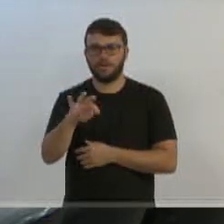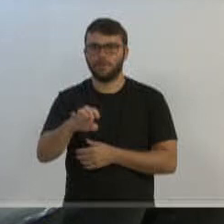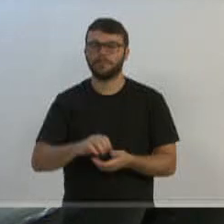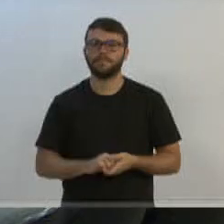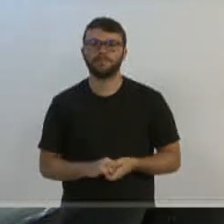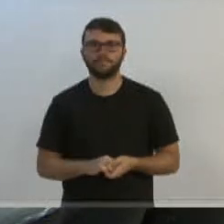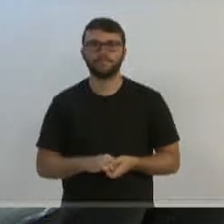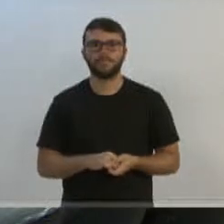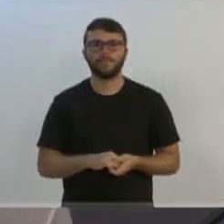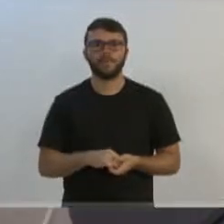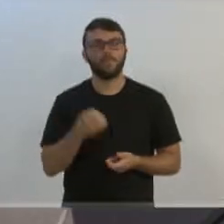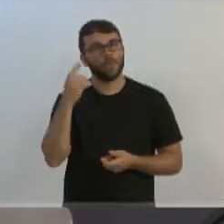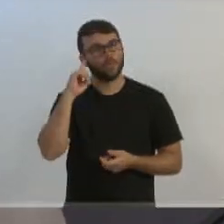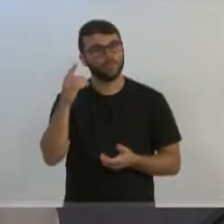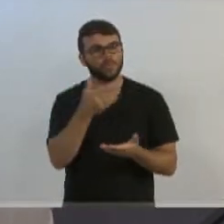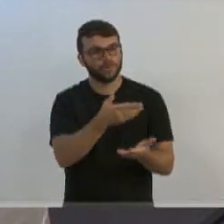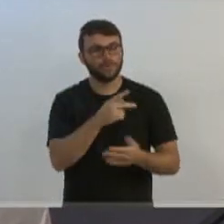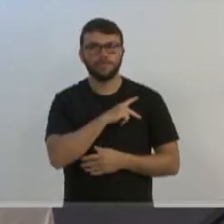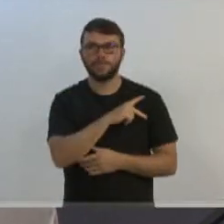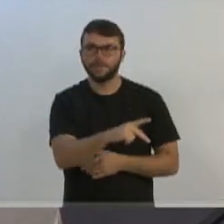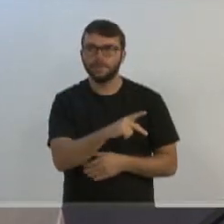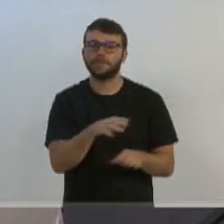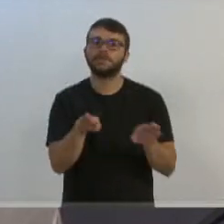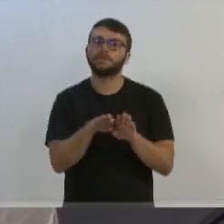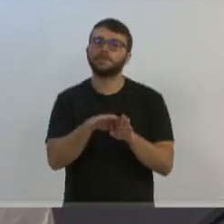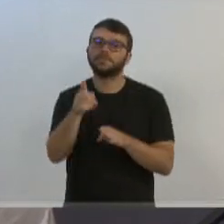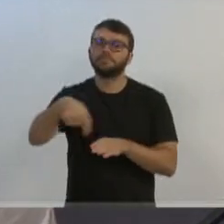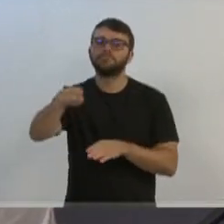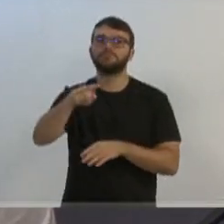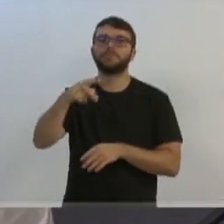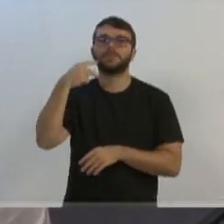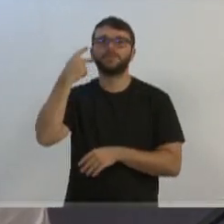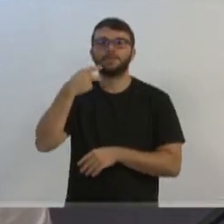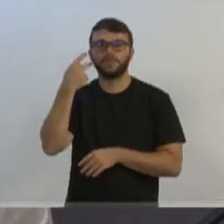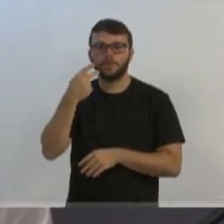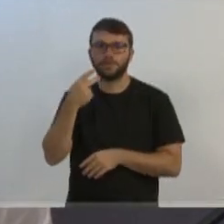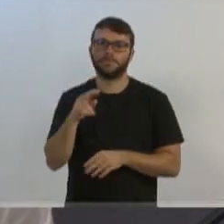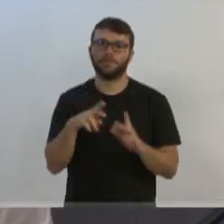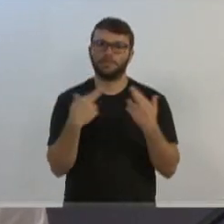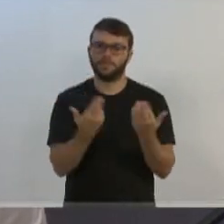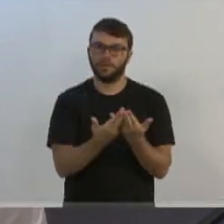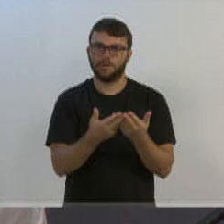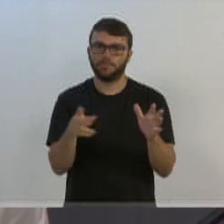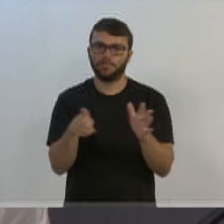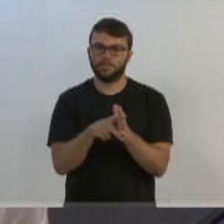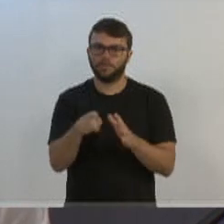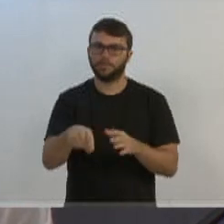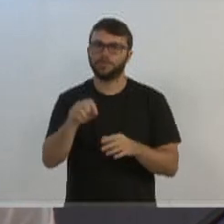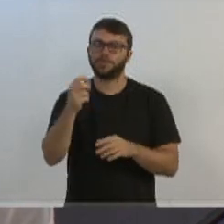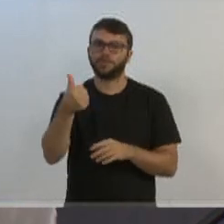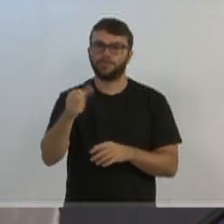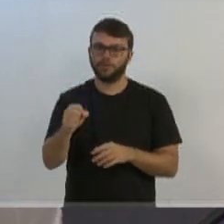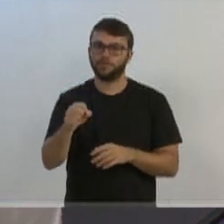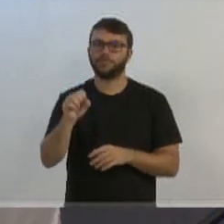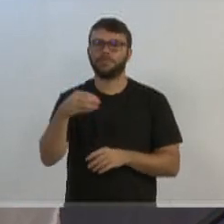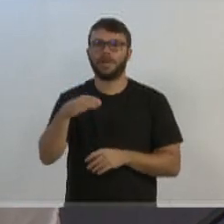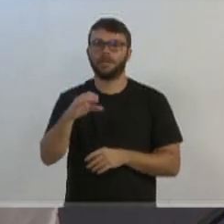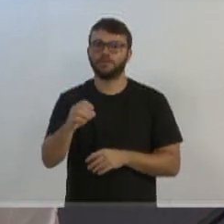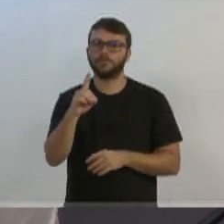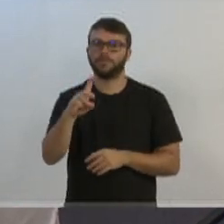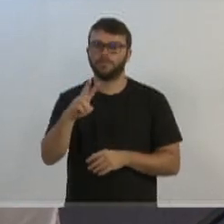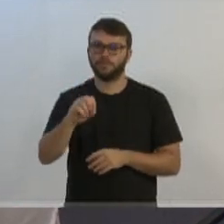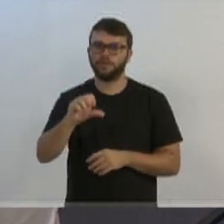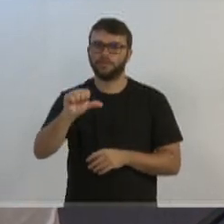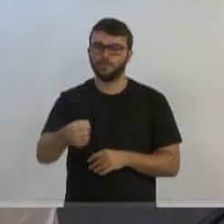Bom dia, presidente. Bom dia, senhores vereadores. Reunião ordinária do dia 18 de março de 2019. Resumo